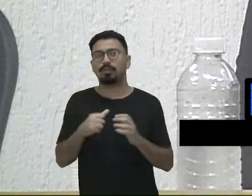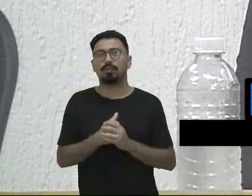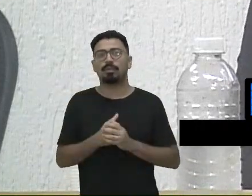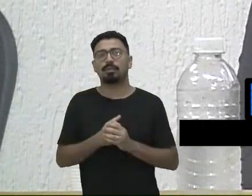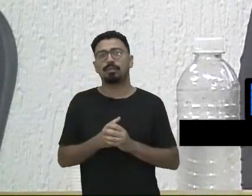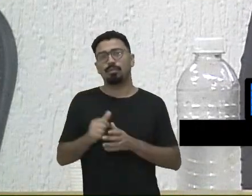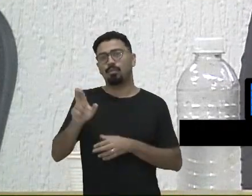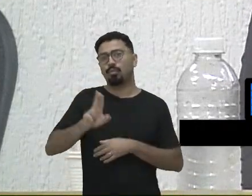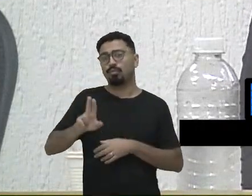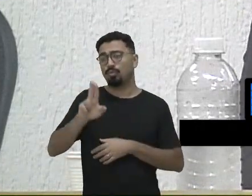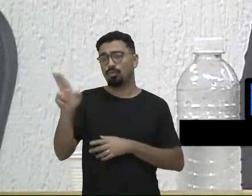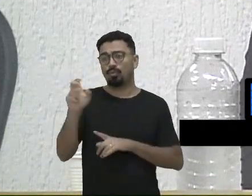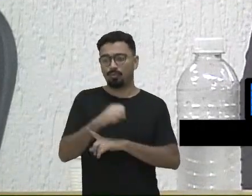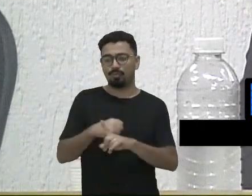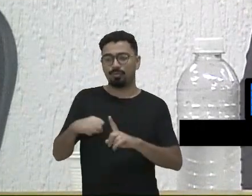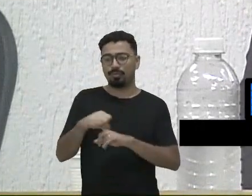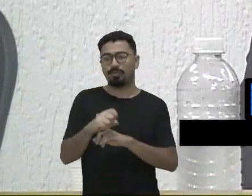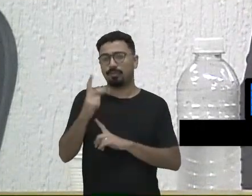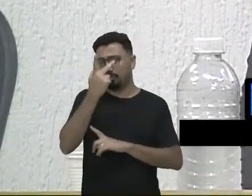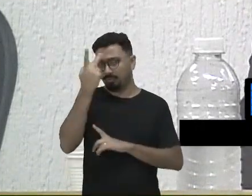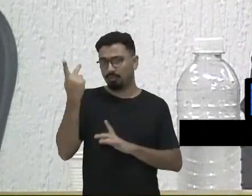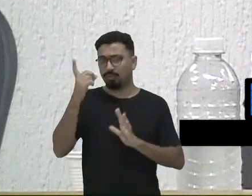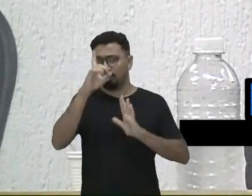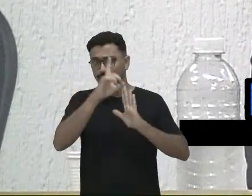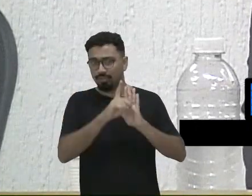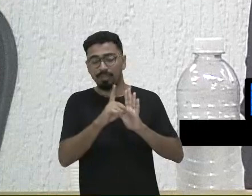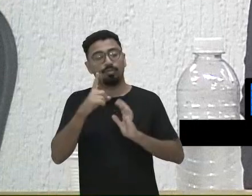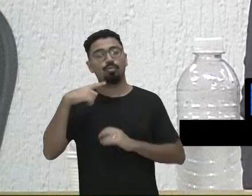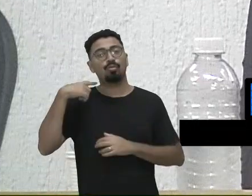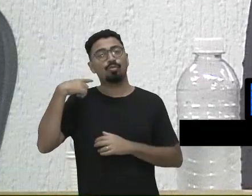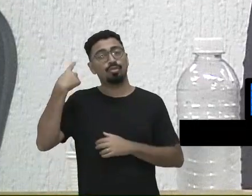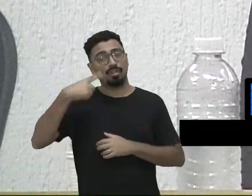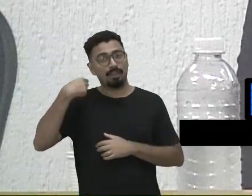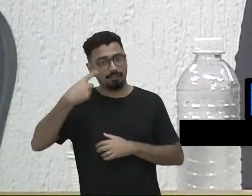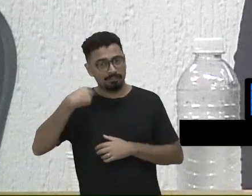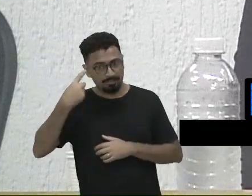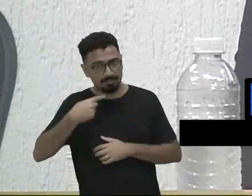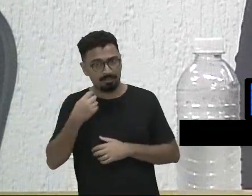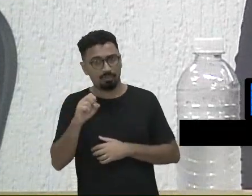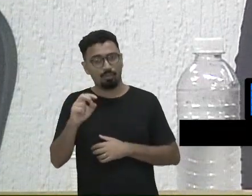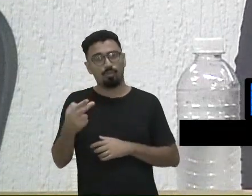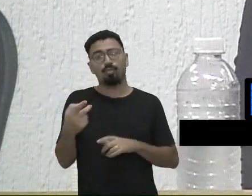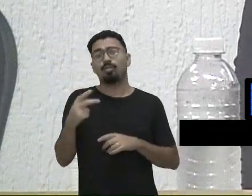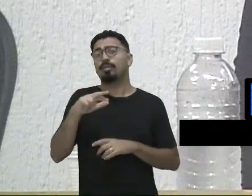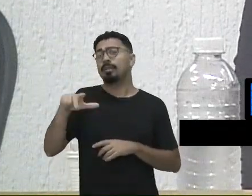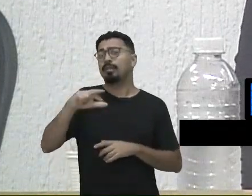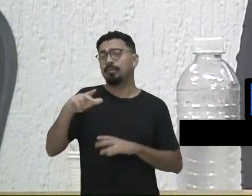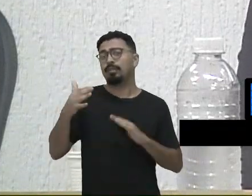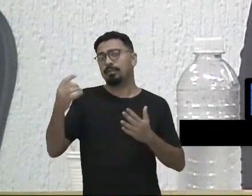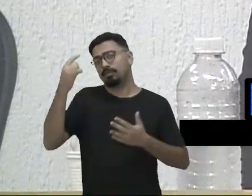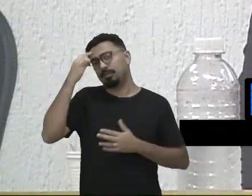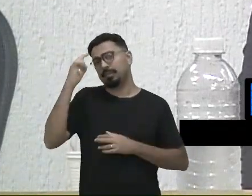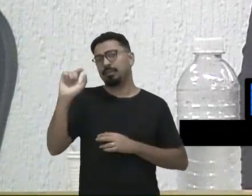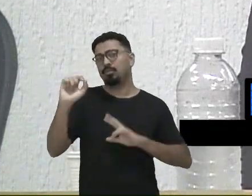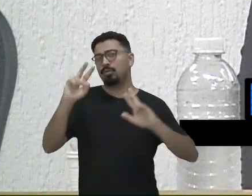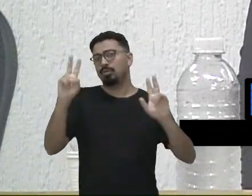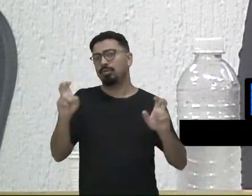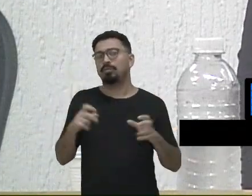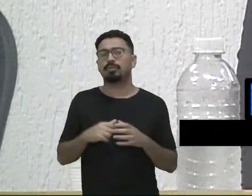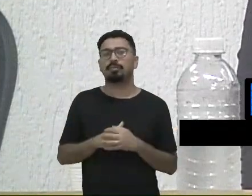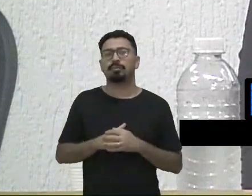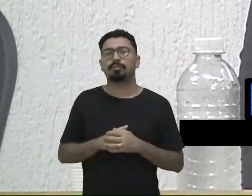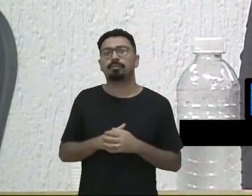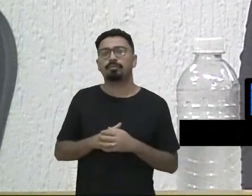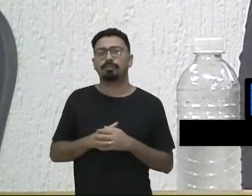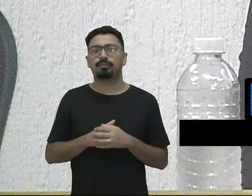nome social, para quem é do direito e para quem também não é do direito, é a seguinte reflexão.